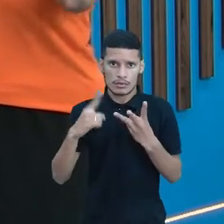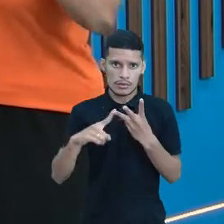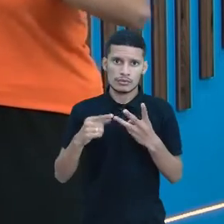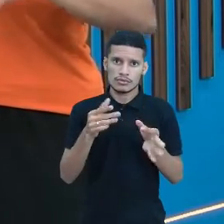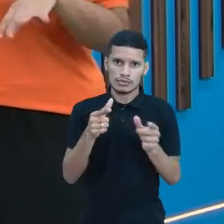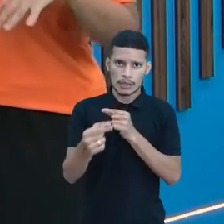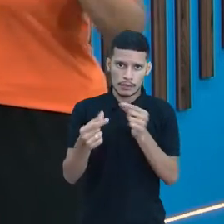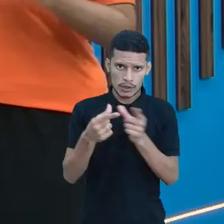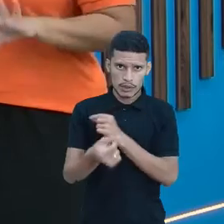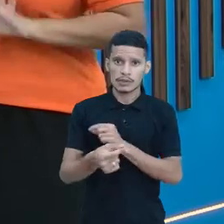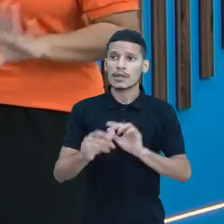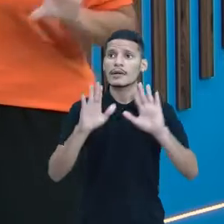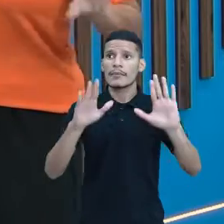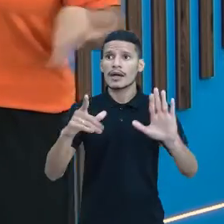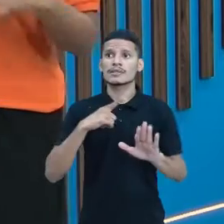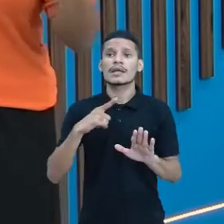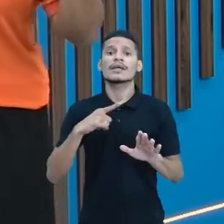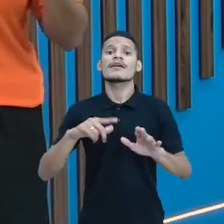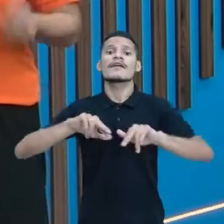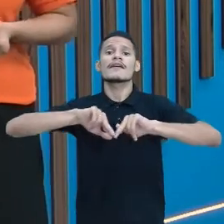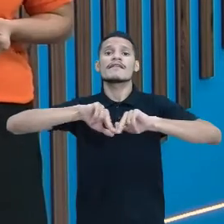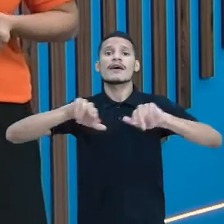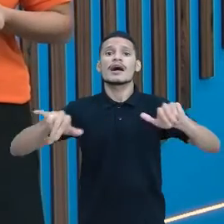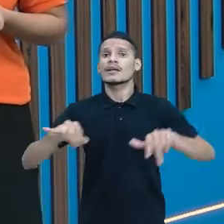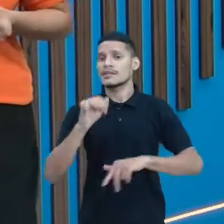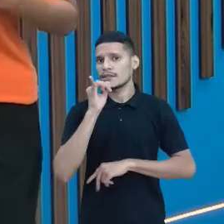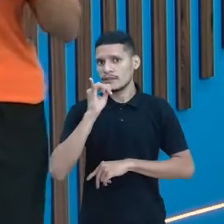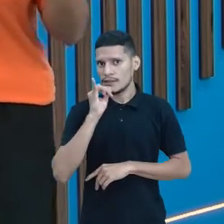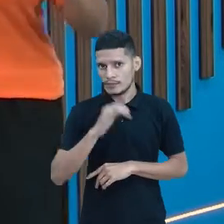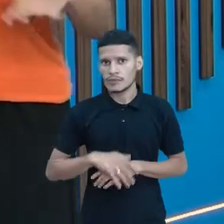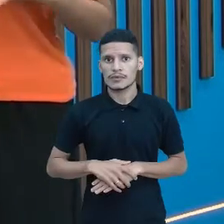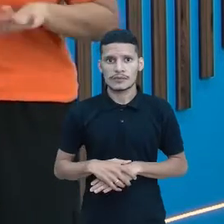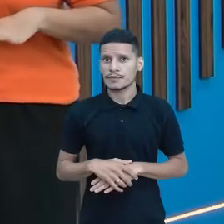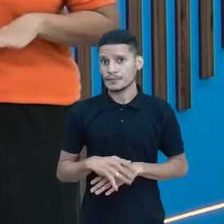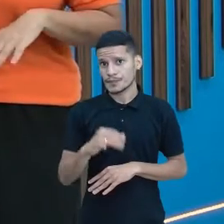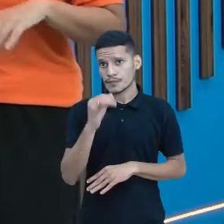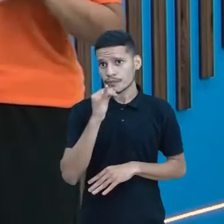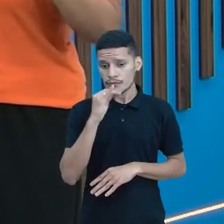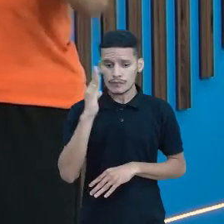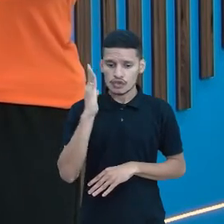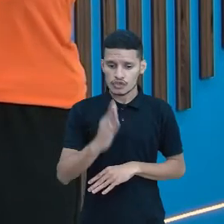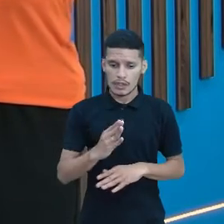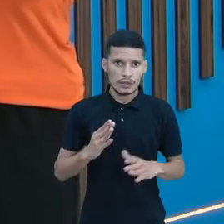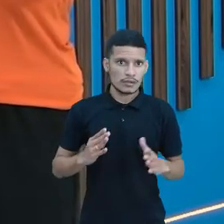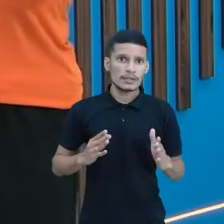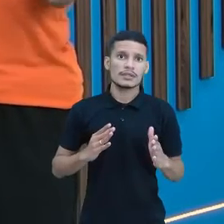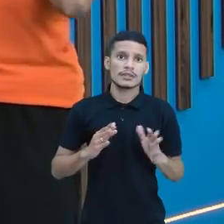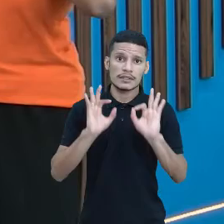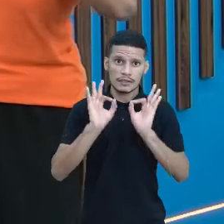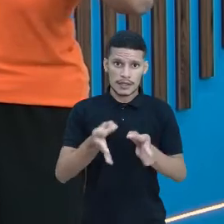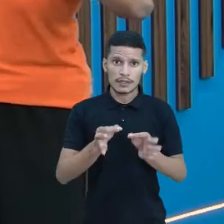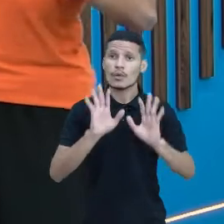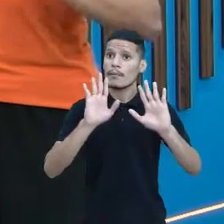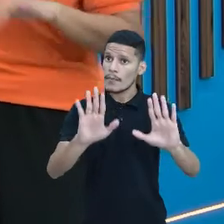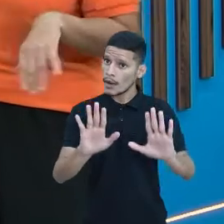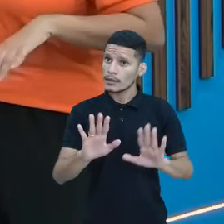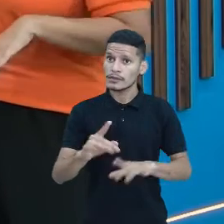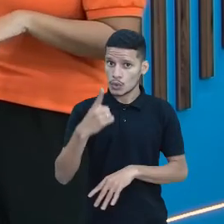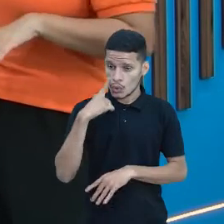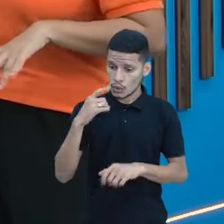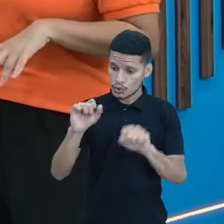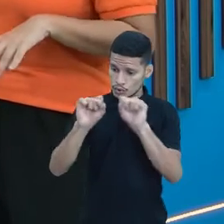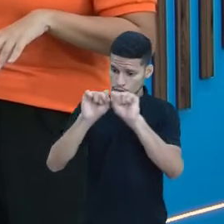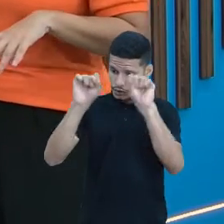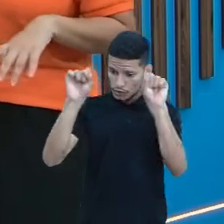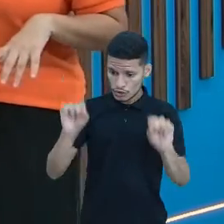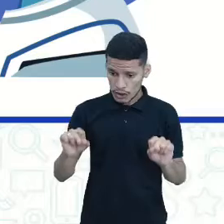aí, isso envolve o quê? O uso de milhões de exemplos previamente validados. Só que, surpreendentemente, o